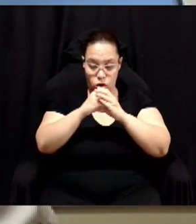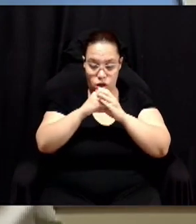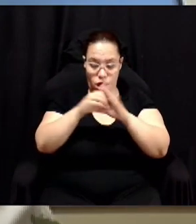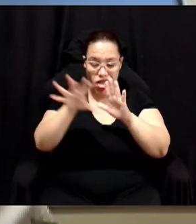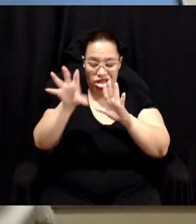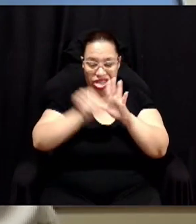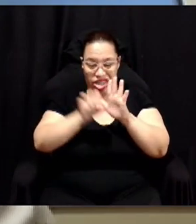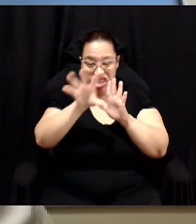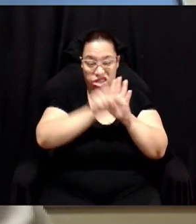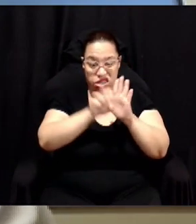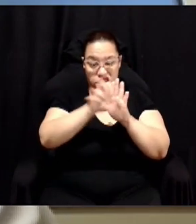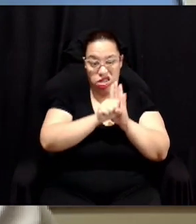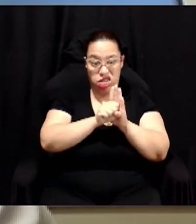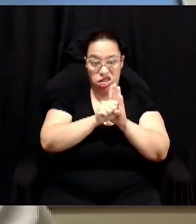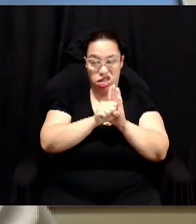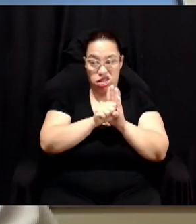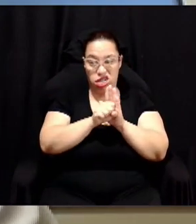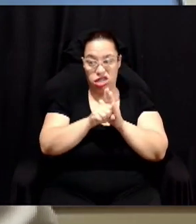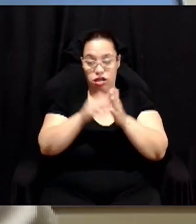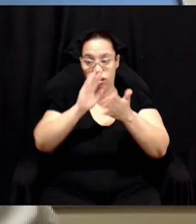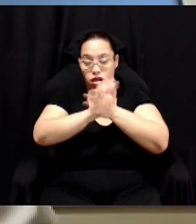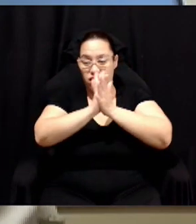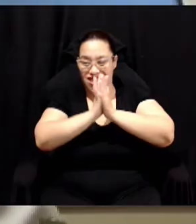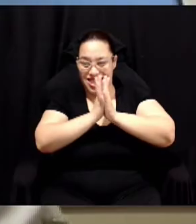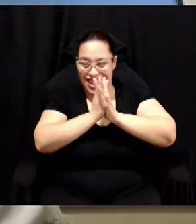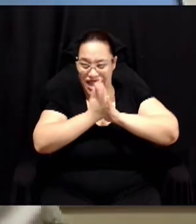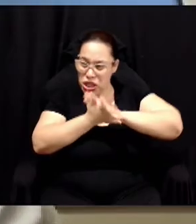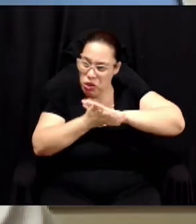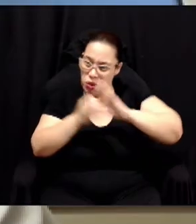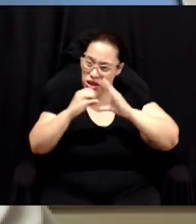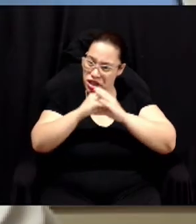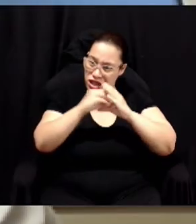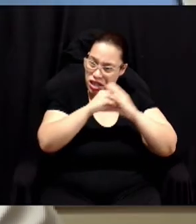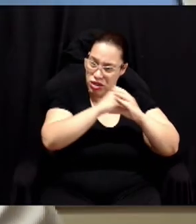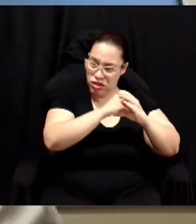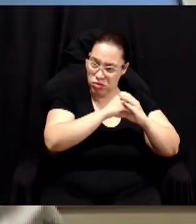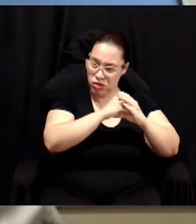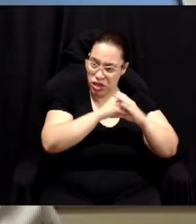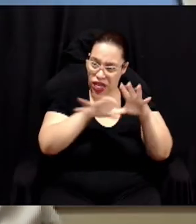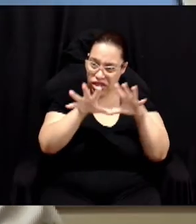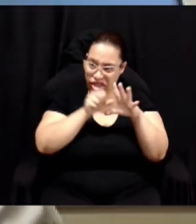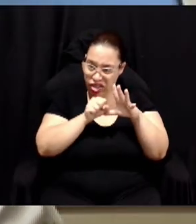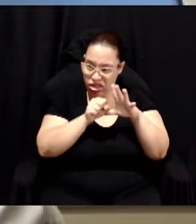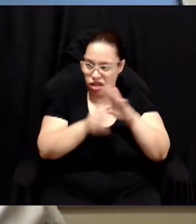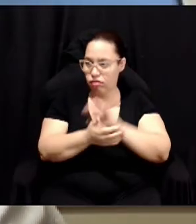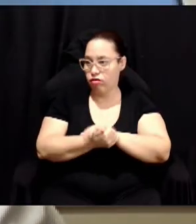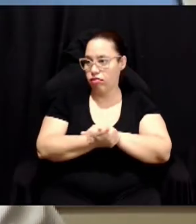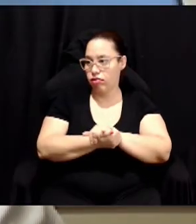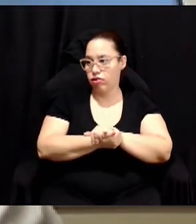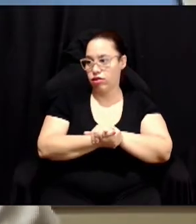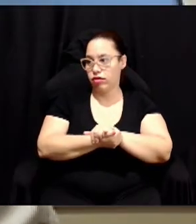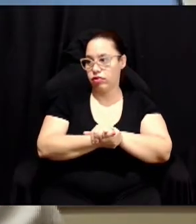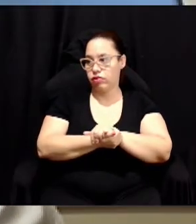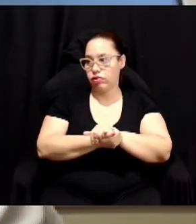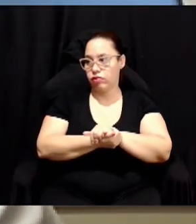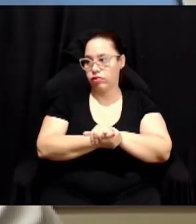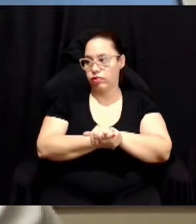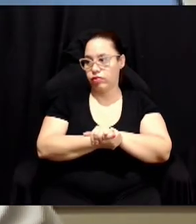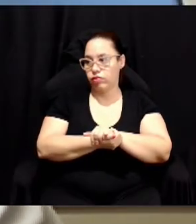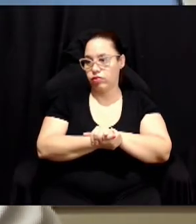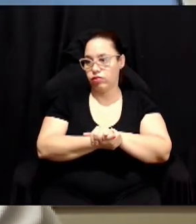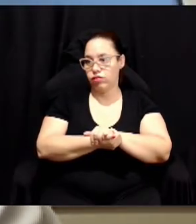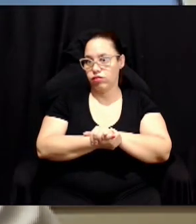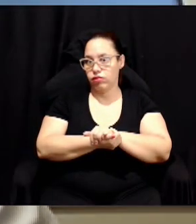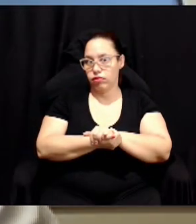que acaba destruindo essas células porque ela intoxica. Só que essa proteína